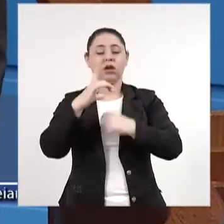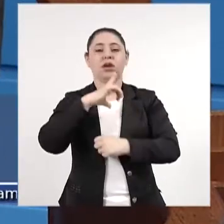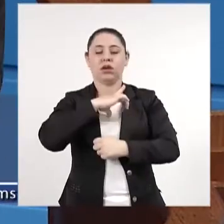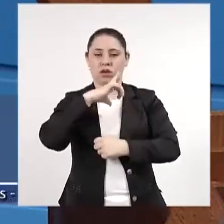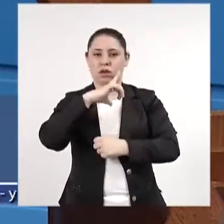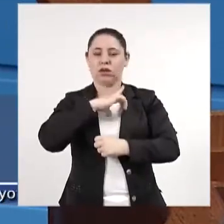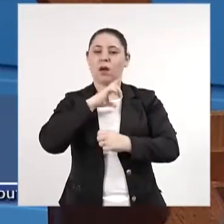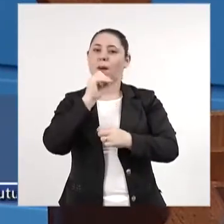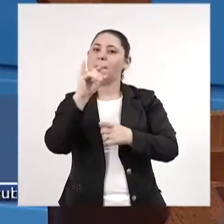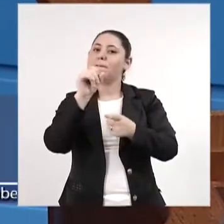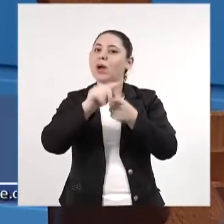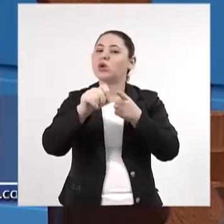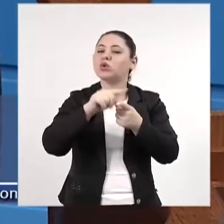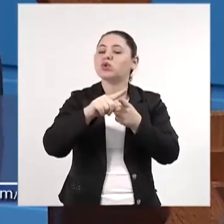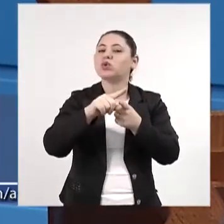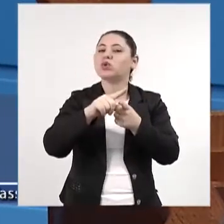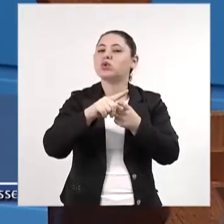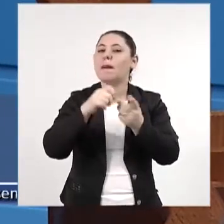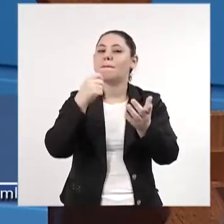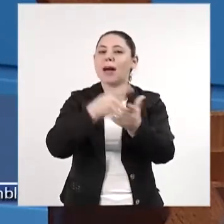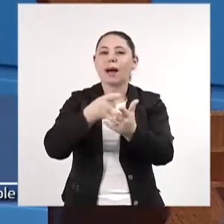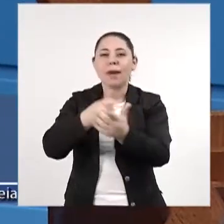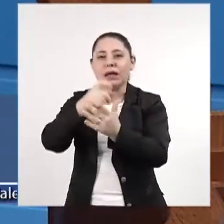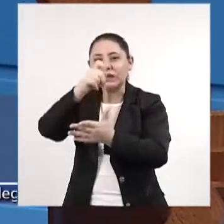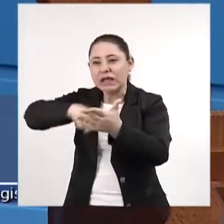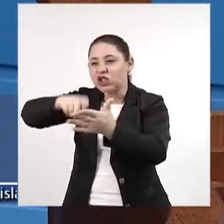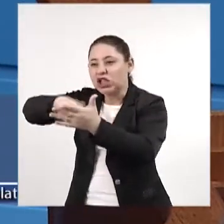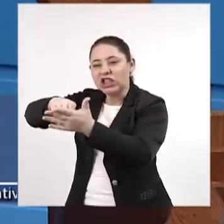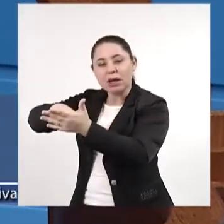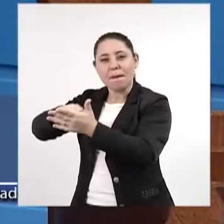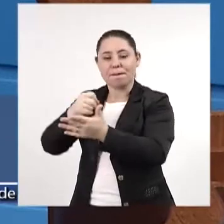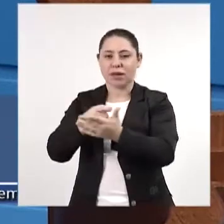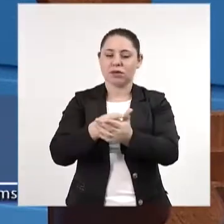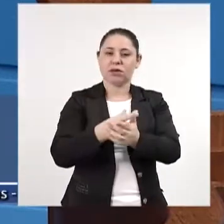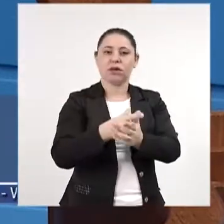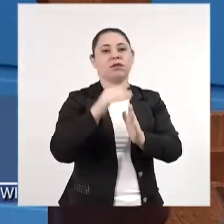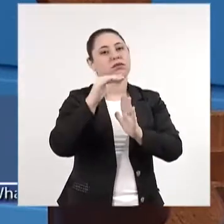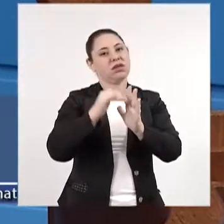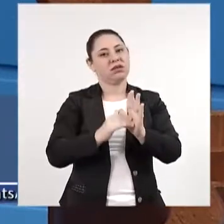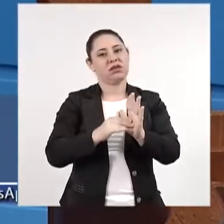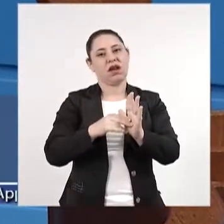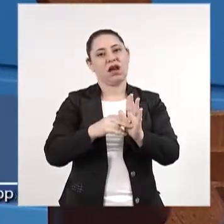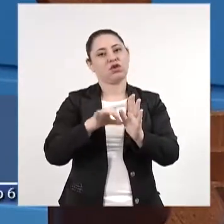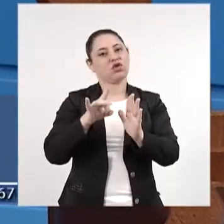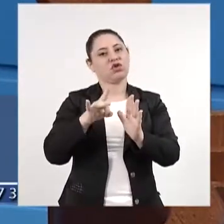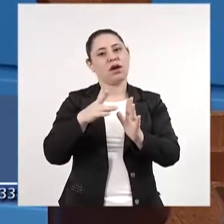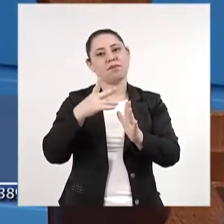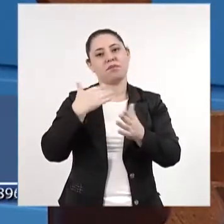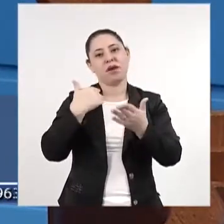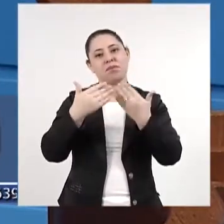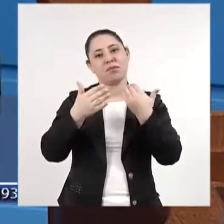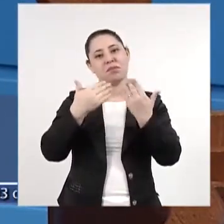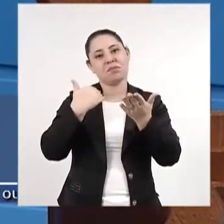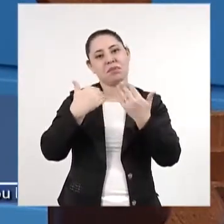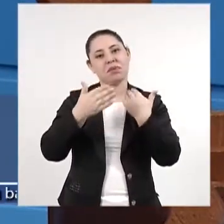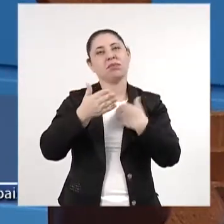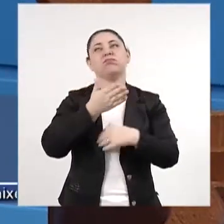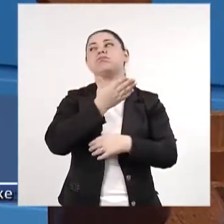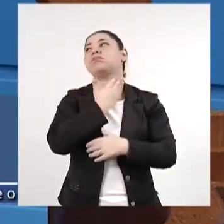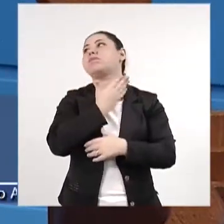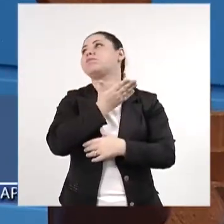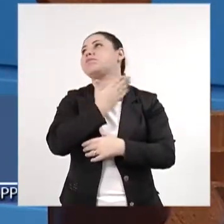carga tributária menor em todos os encargos, deputado Gerson Claro, é balela a reforma tributária nesse país, é